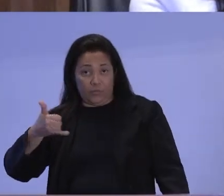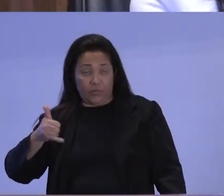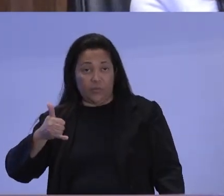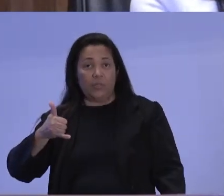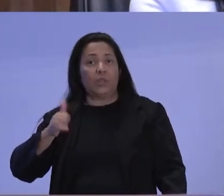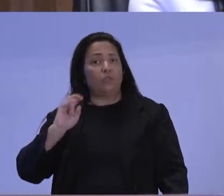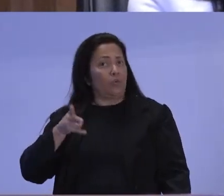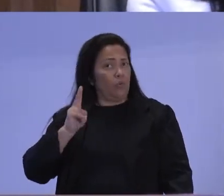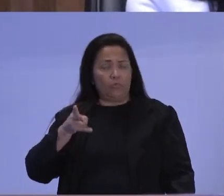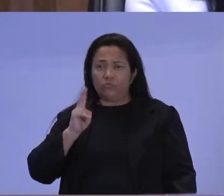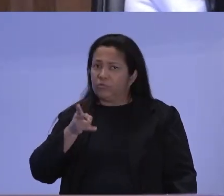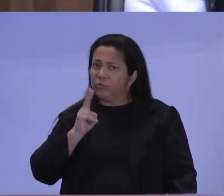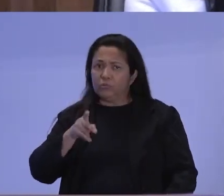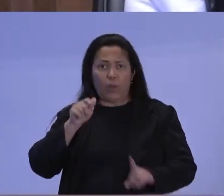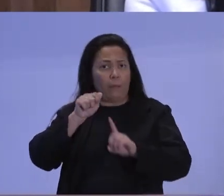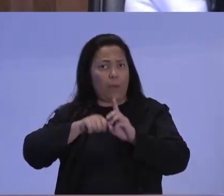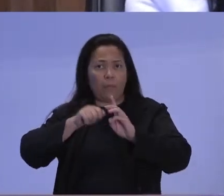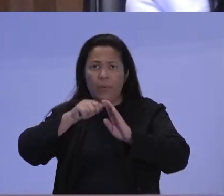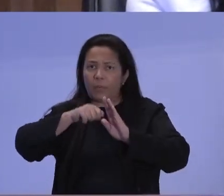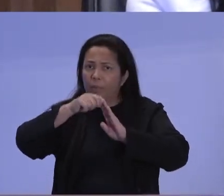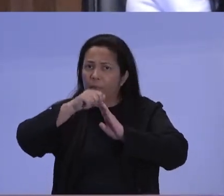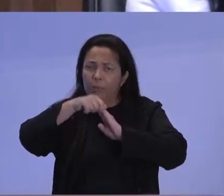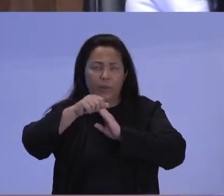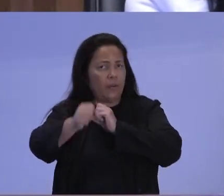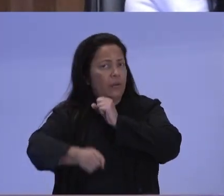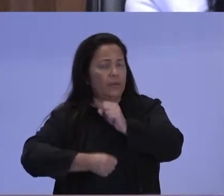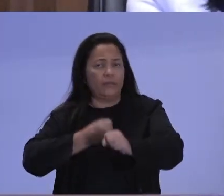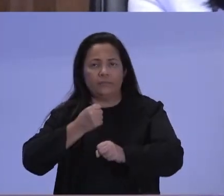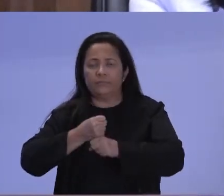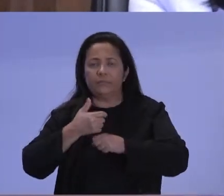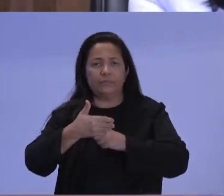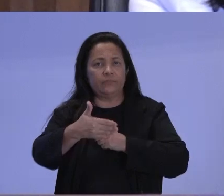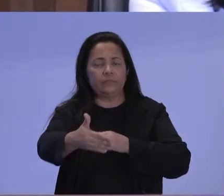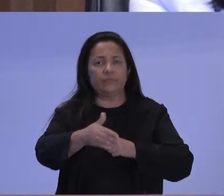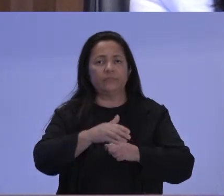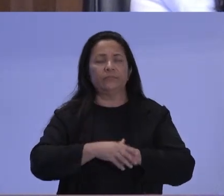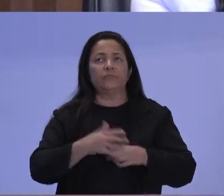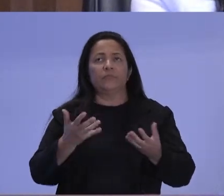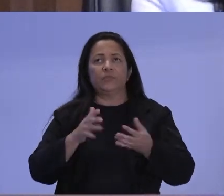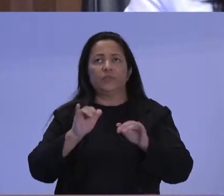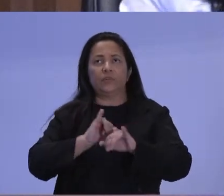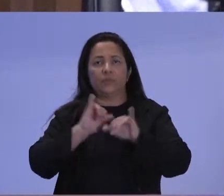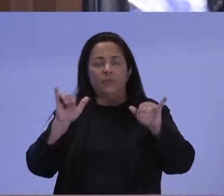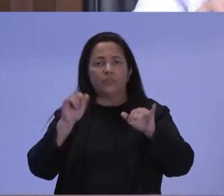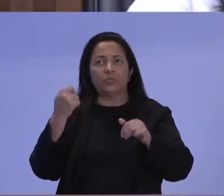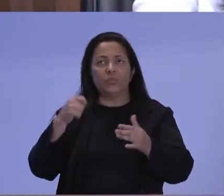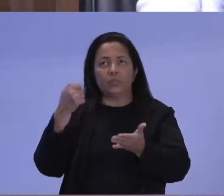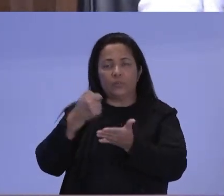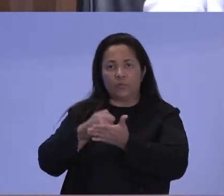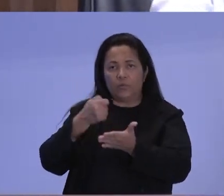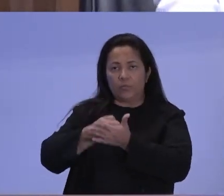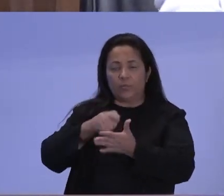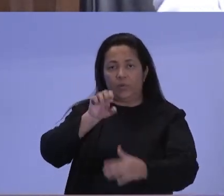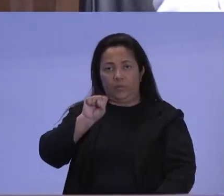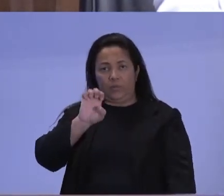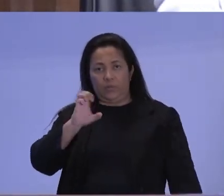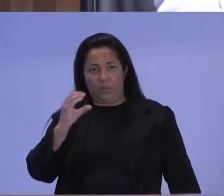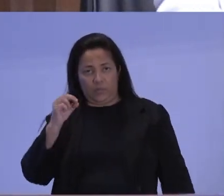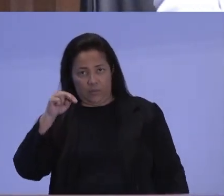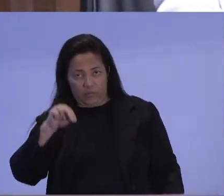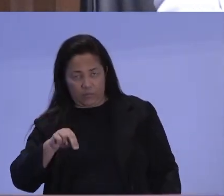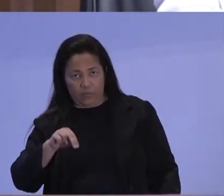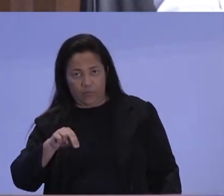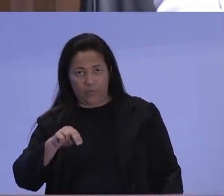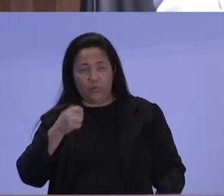meses temáticos do ponto de vista da saúde pública, tem ajudado na divulgação, mas a gente precisa sempre cobrar, tanto da SECOM da Câmara como